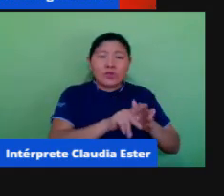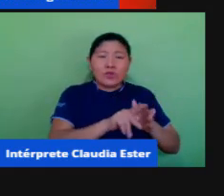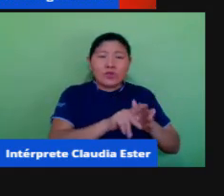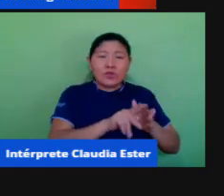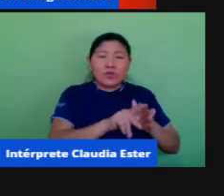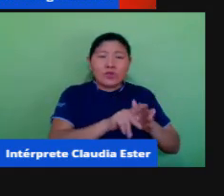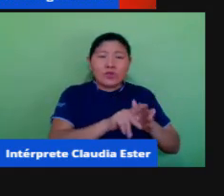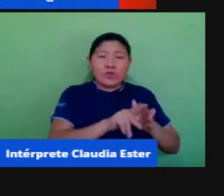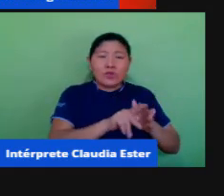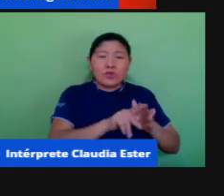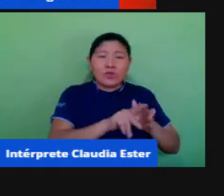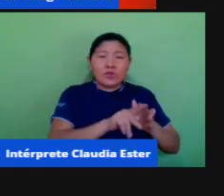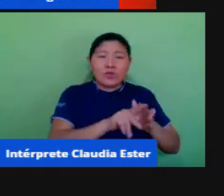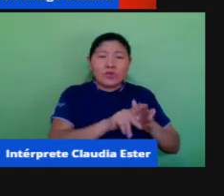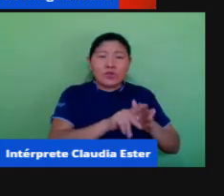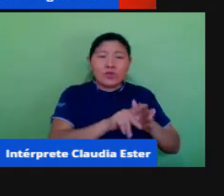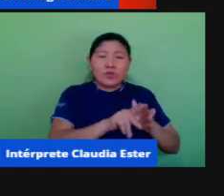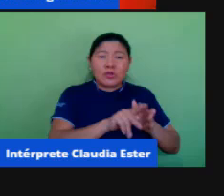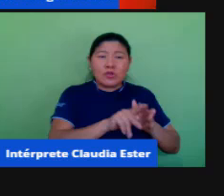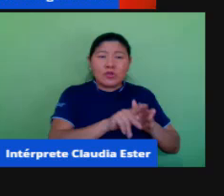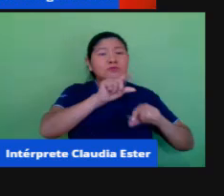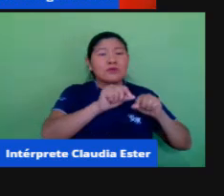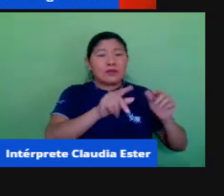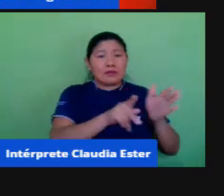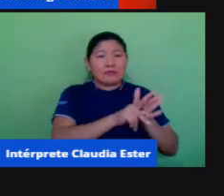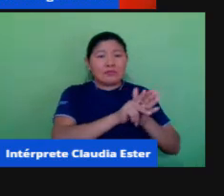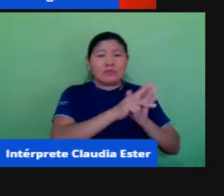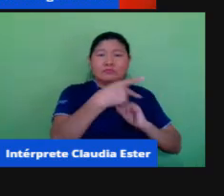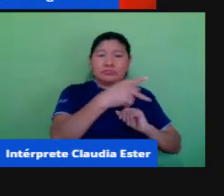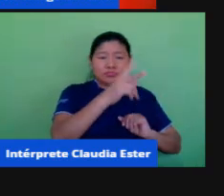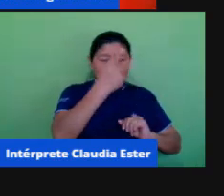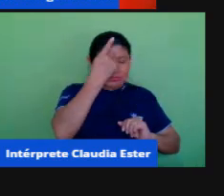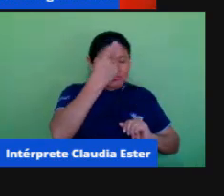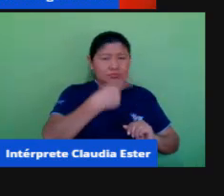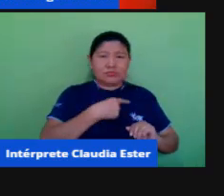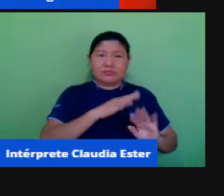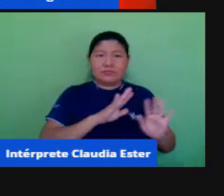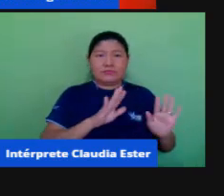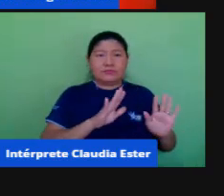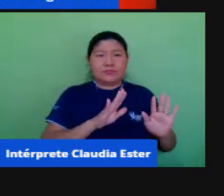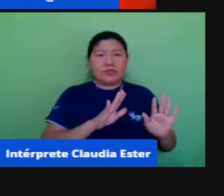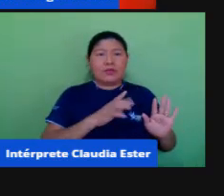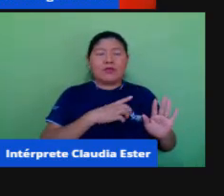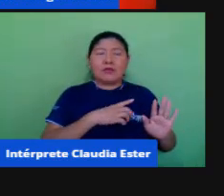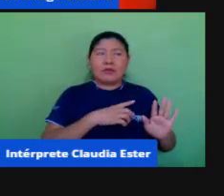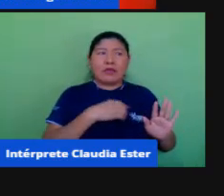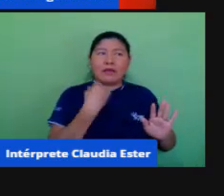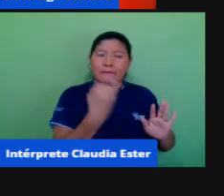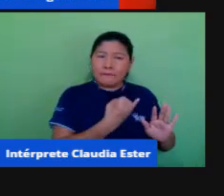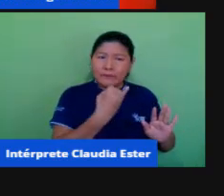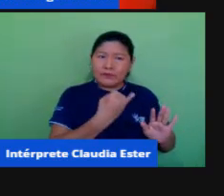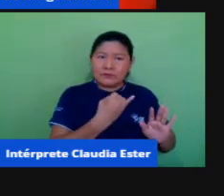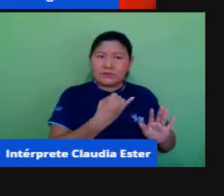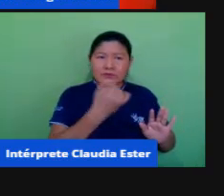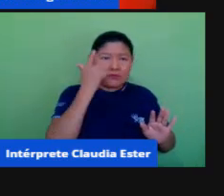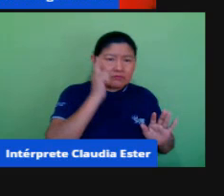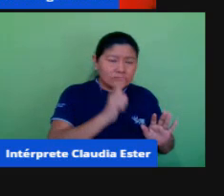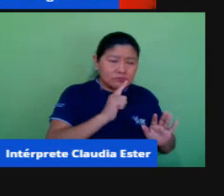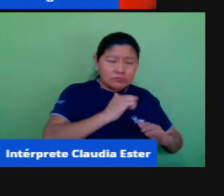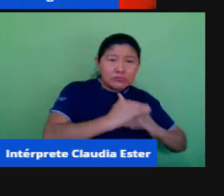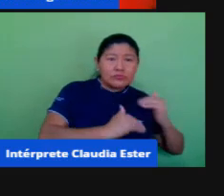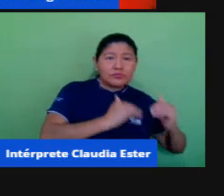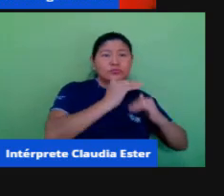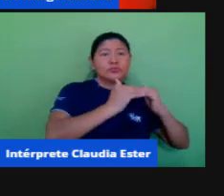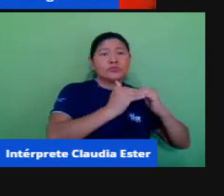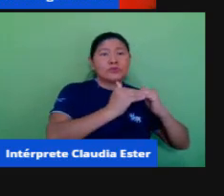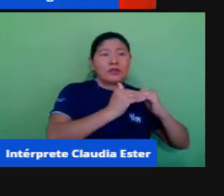textos, fóruns serem pessoais, a probabilidade disso dar certo é muito maior, porque aí você